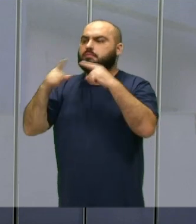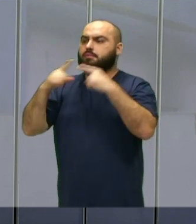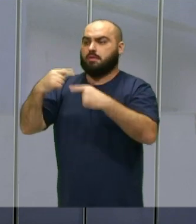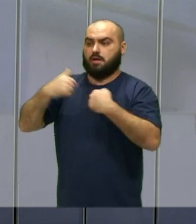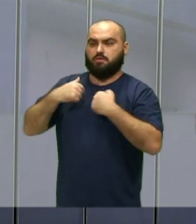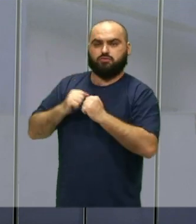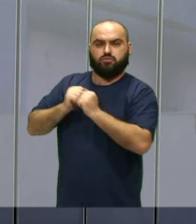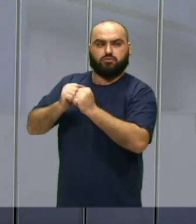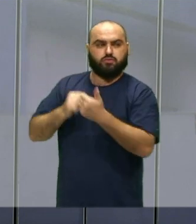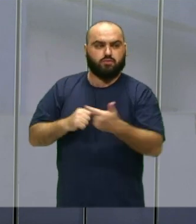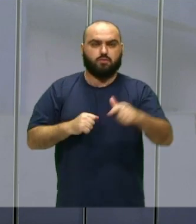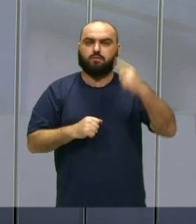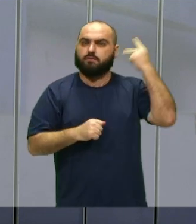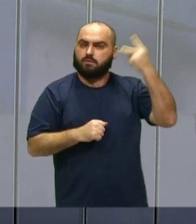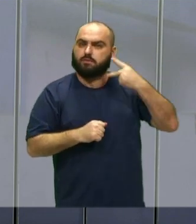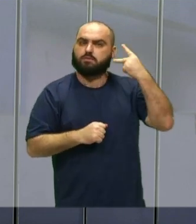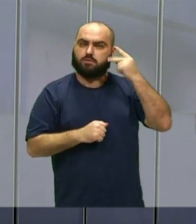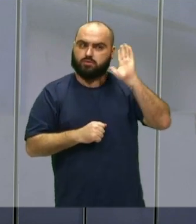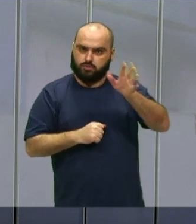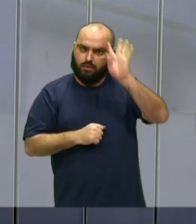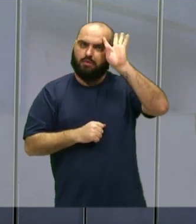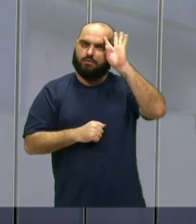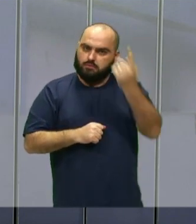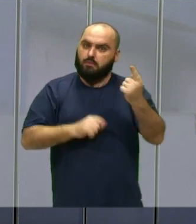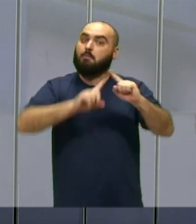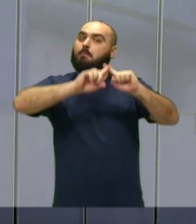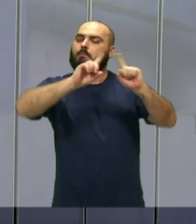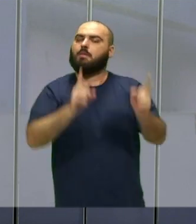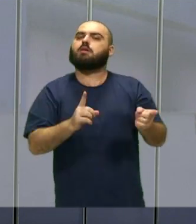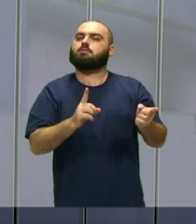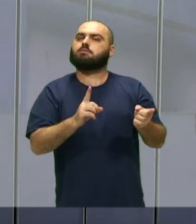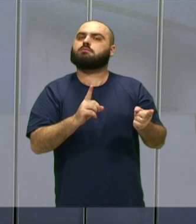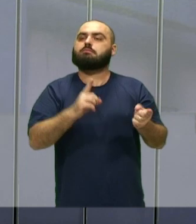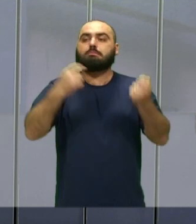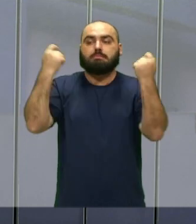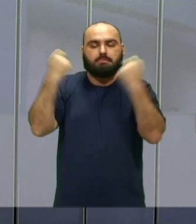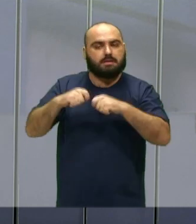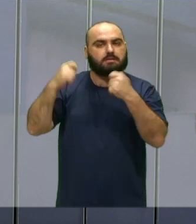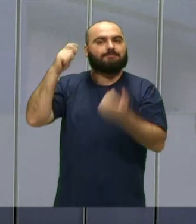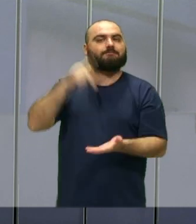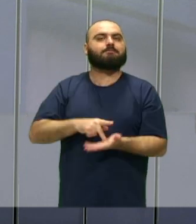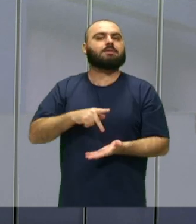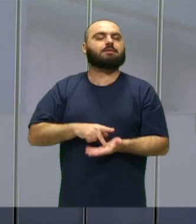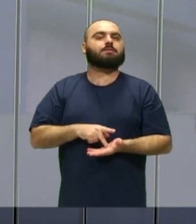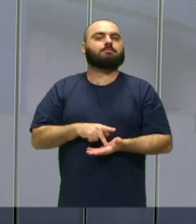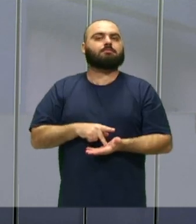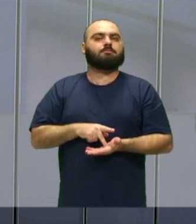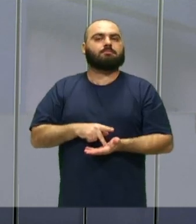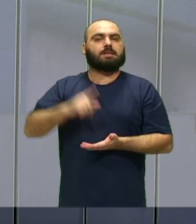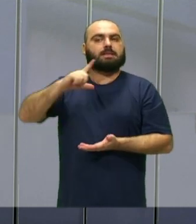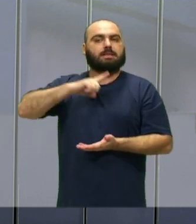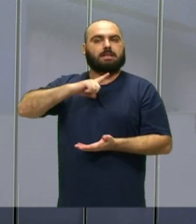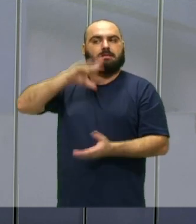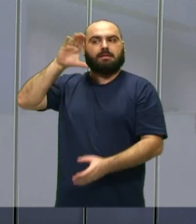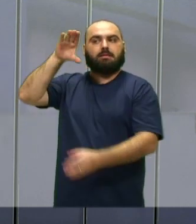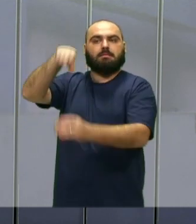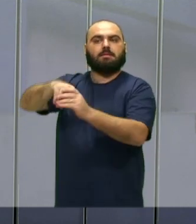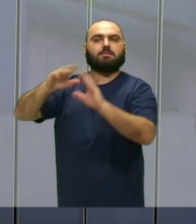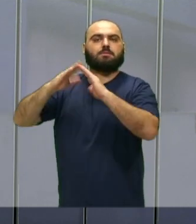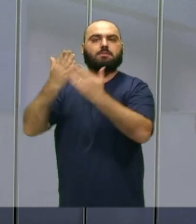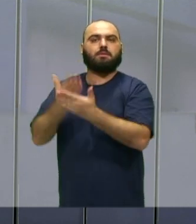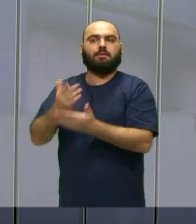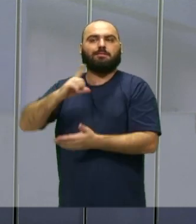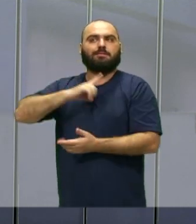as outras vereadoras, isso está resolvido, mas a gente vê que é necessário ter algo específico dentro das